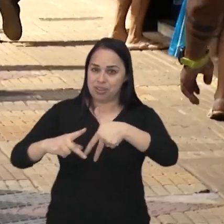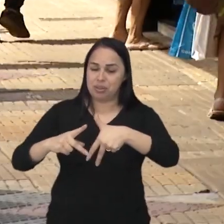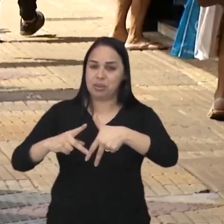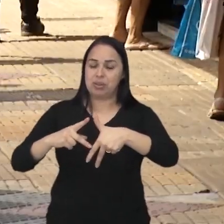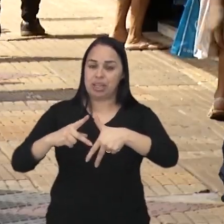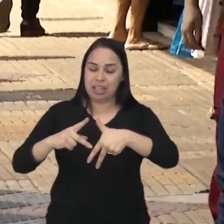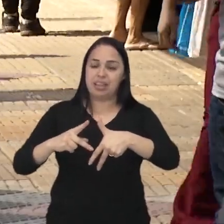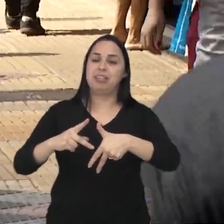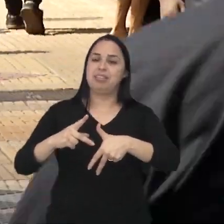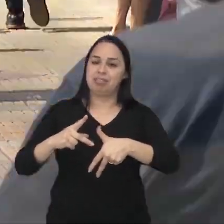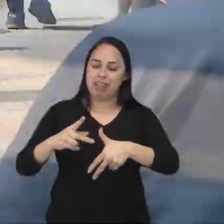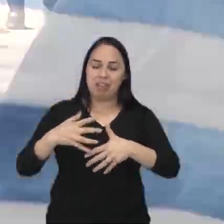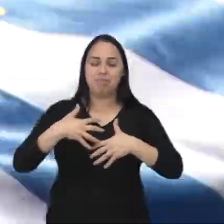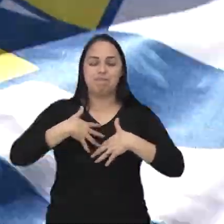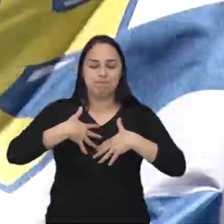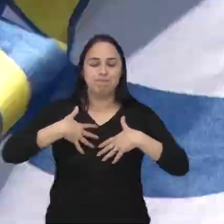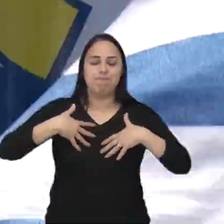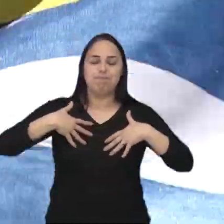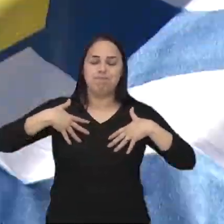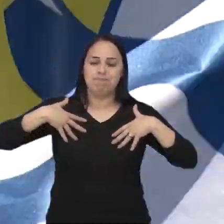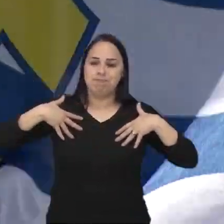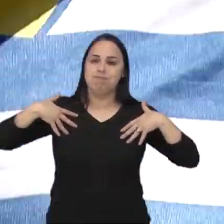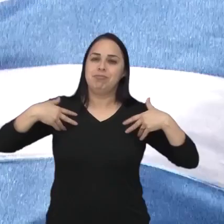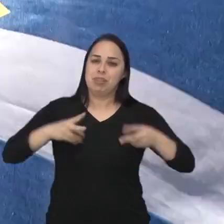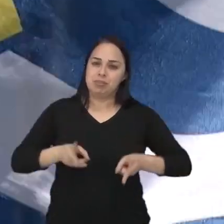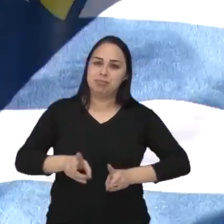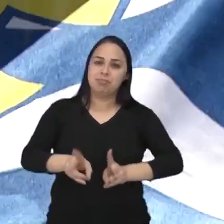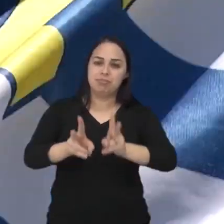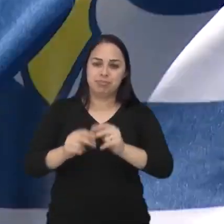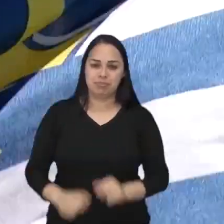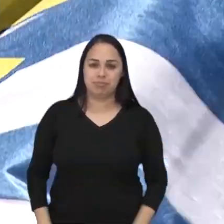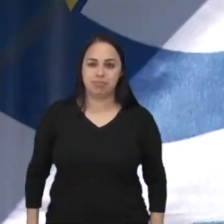ainda tenha muitos motivos para se orgulhar.